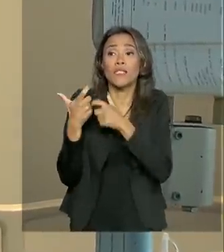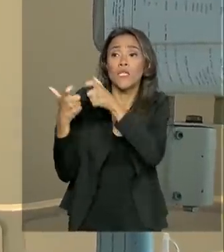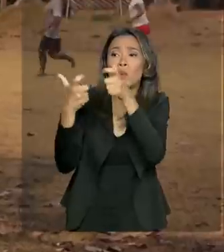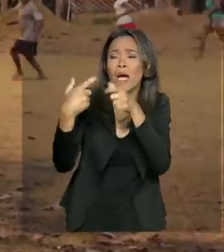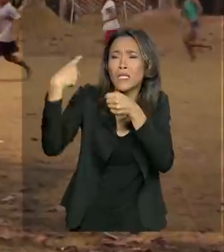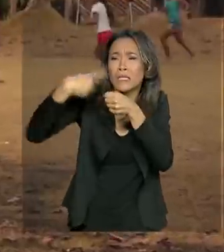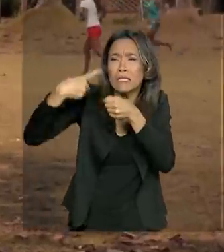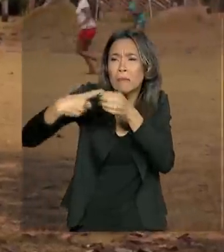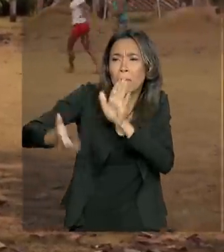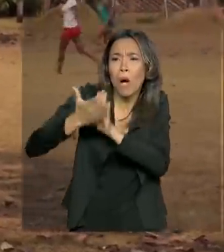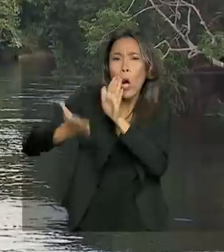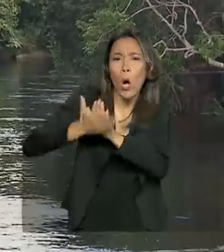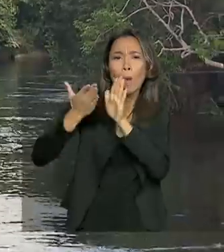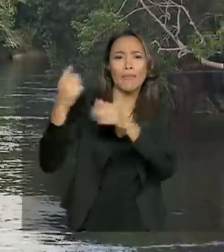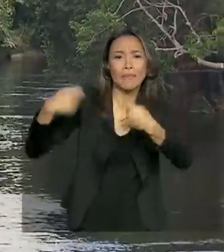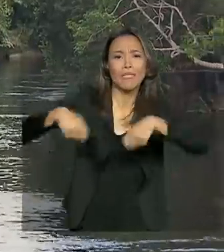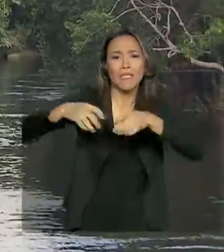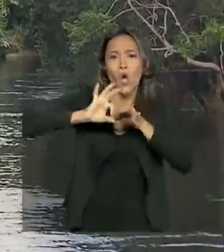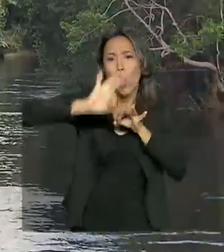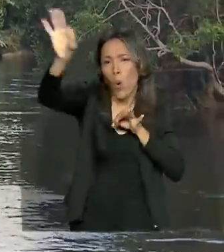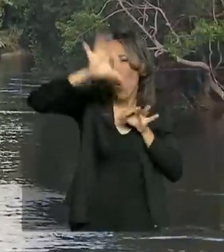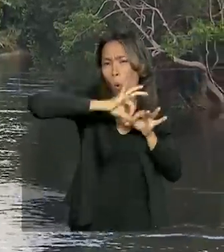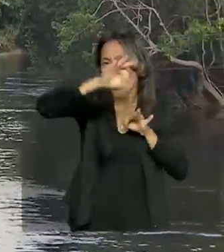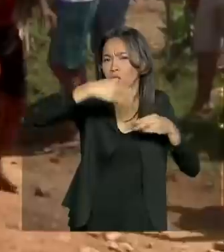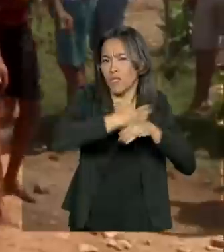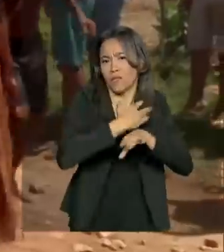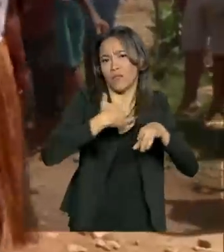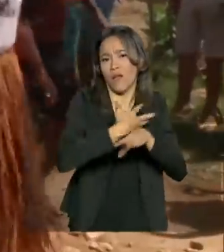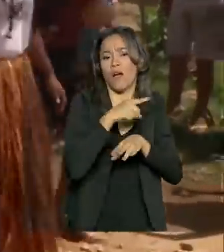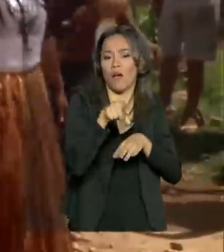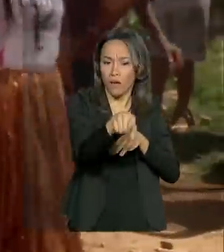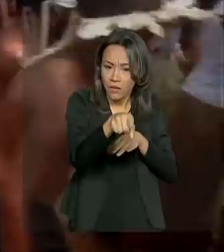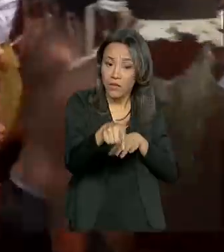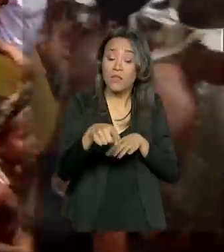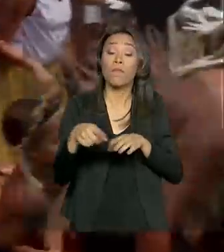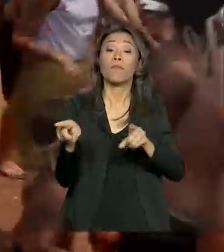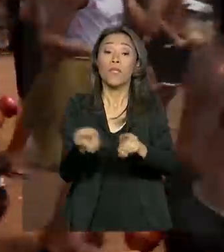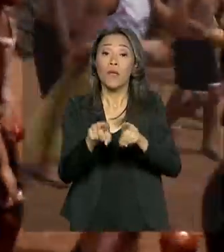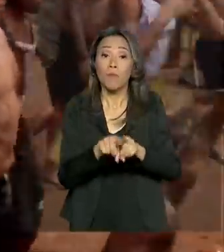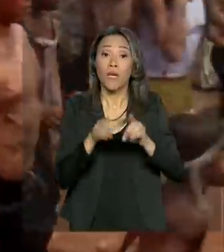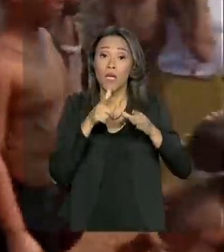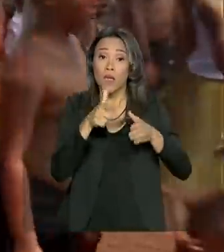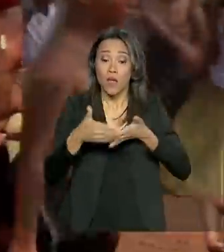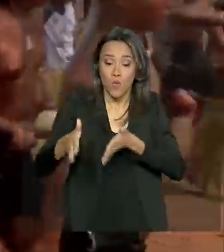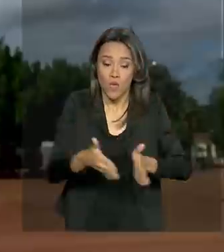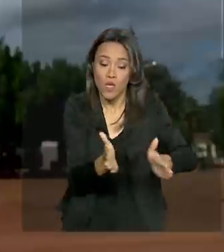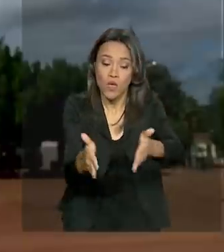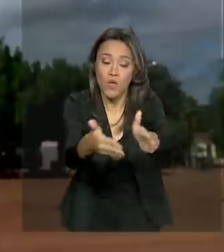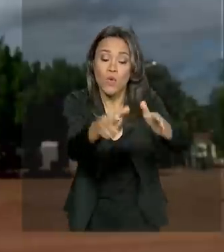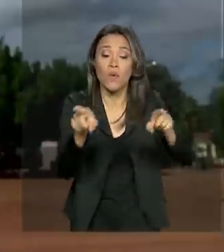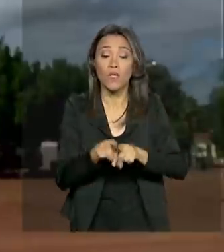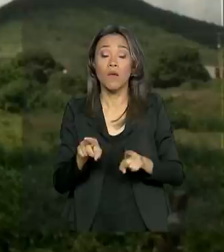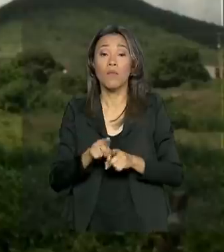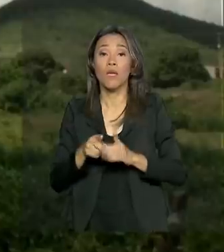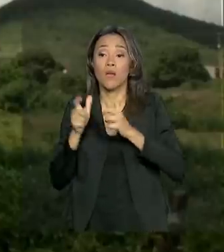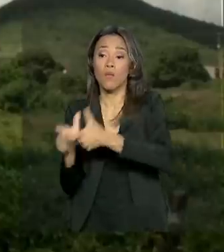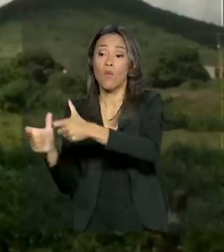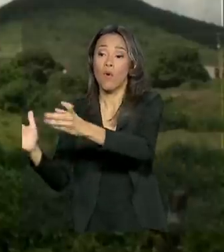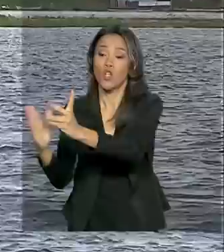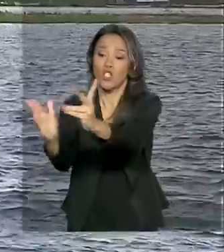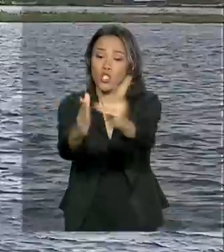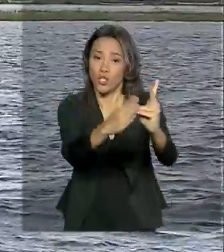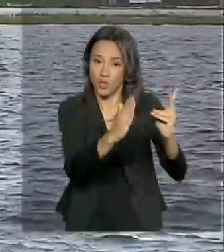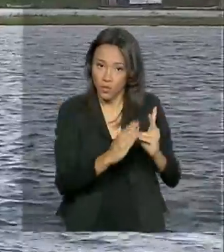carência, como áreas distantes dos grandes centros urbanos, regiões fluviais ou ribeirinhas e aldeias indígenas.